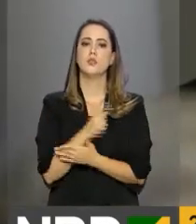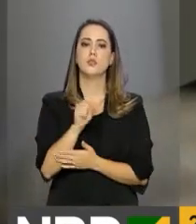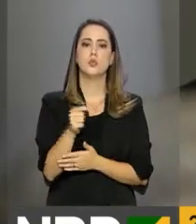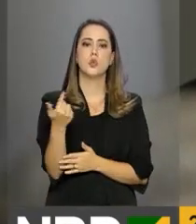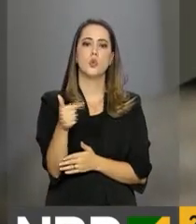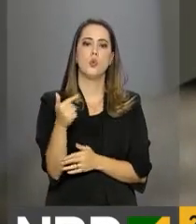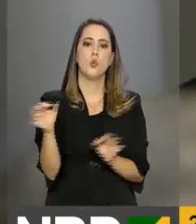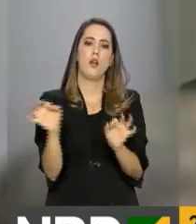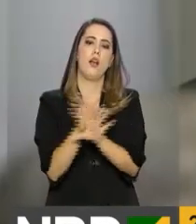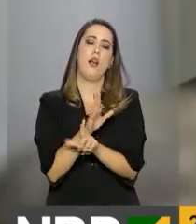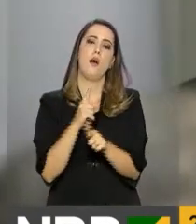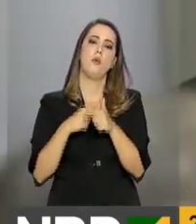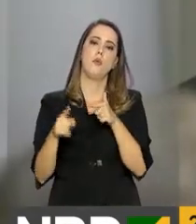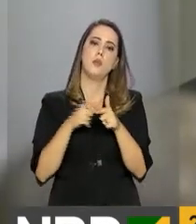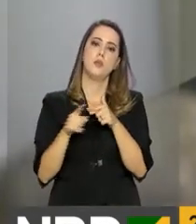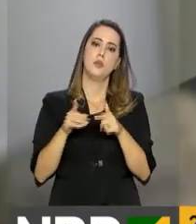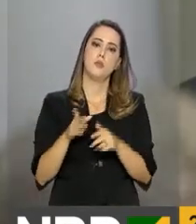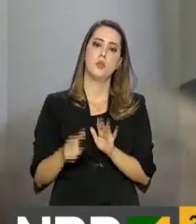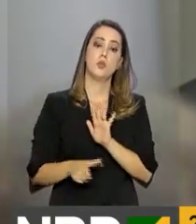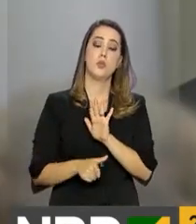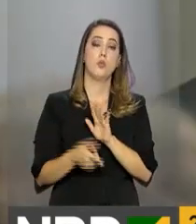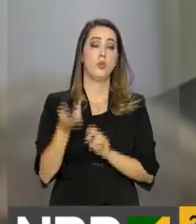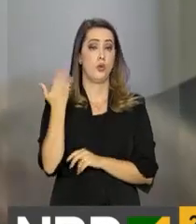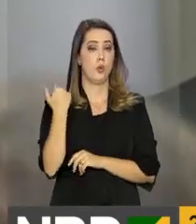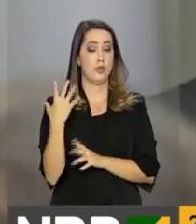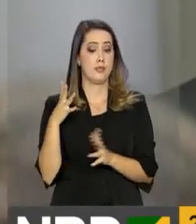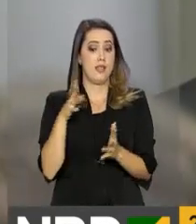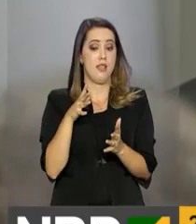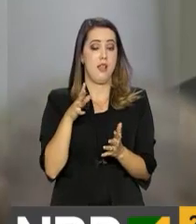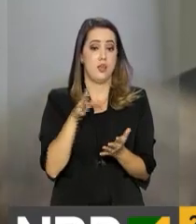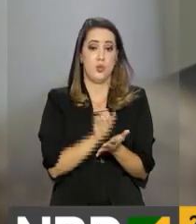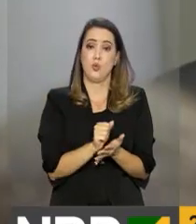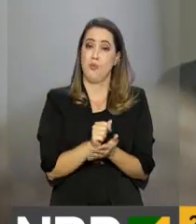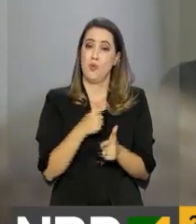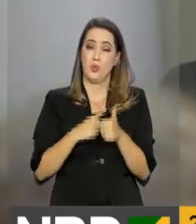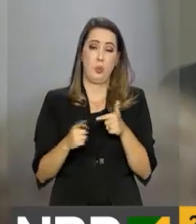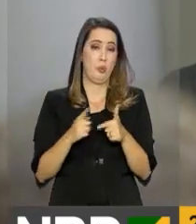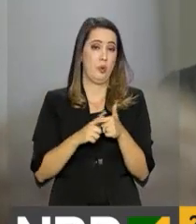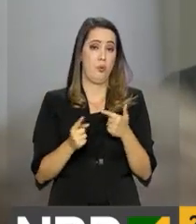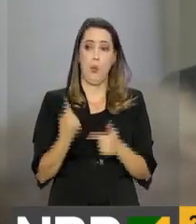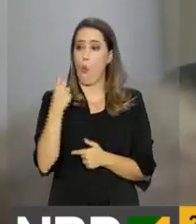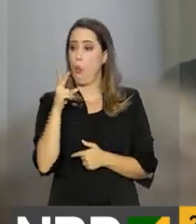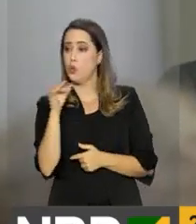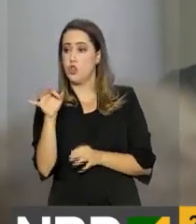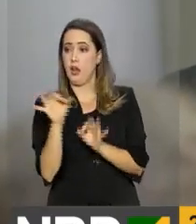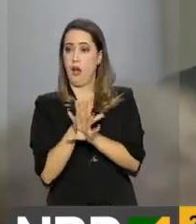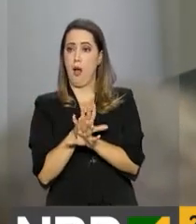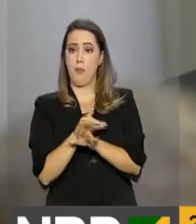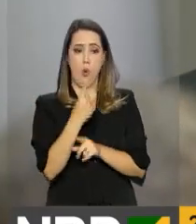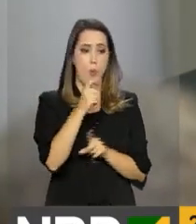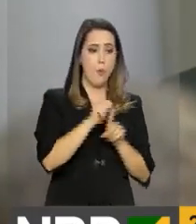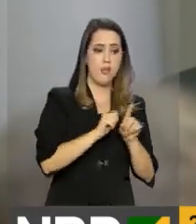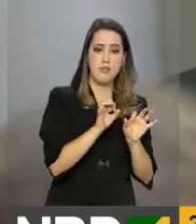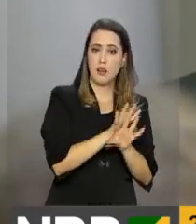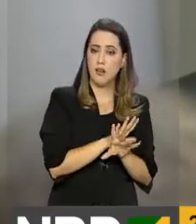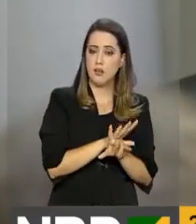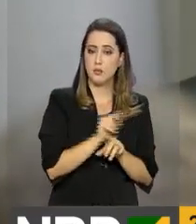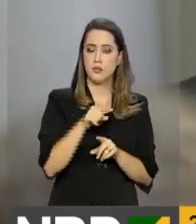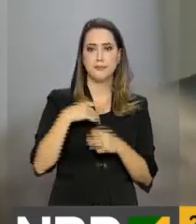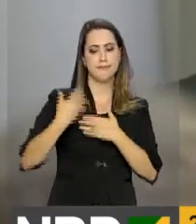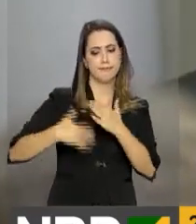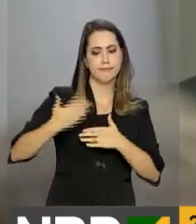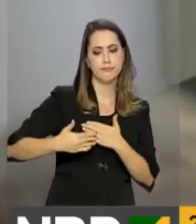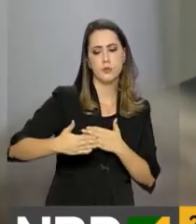resolvem, já que nós apanhamos o país numa recessão extraordinária, não se resolve de um dia para o outro, ou de um mês para o outro. Às vezes leva